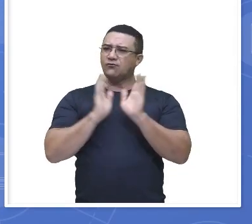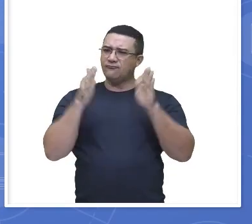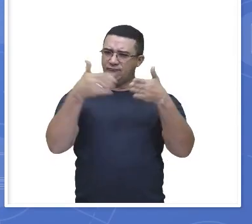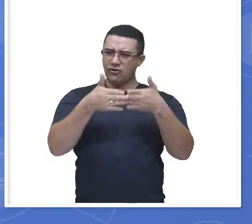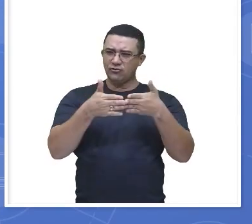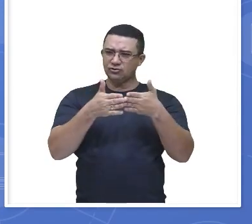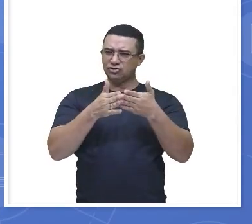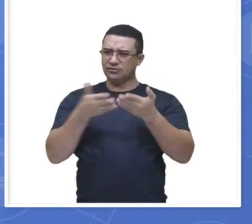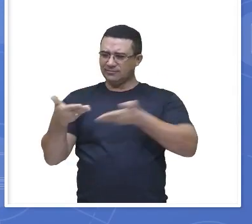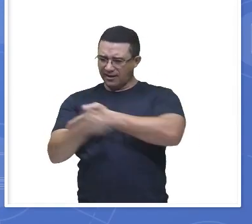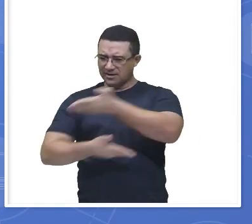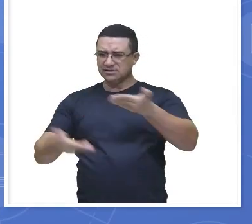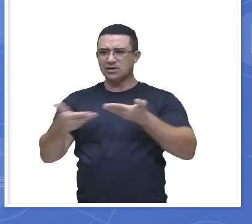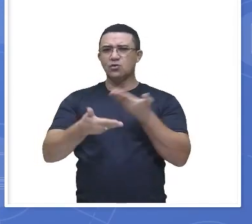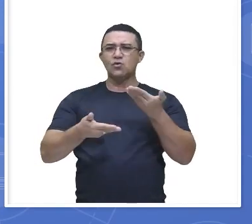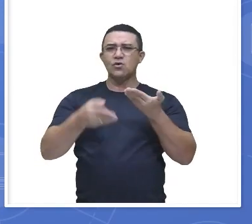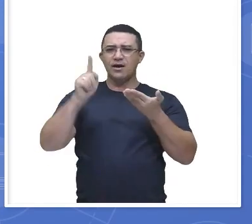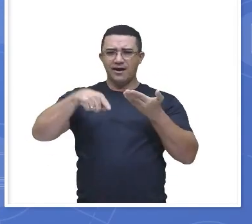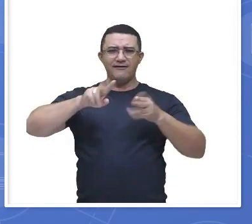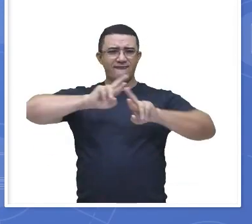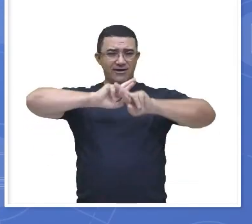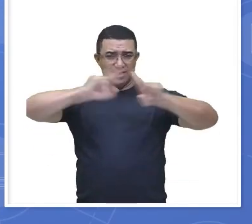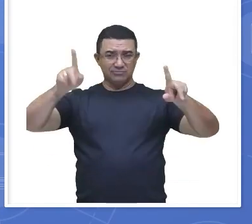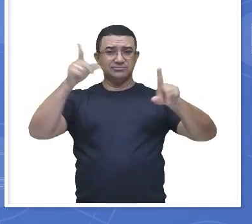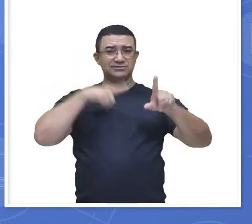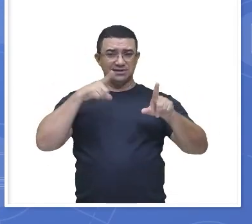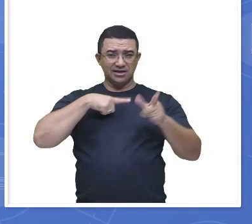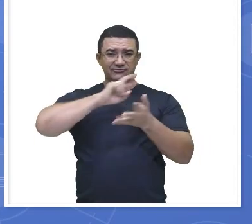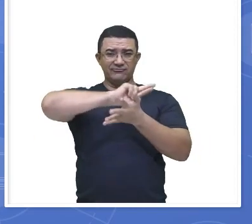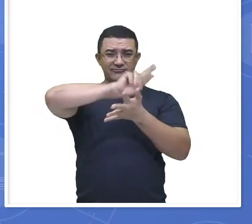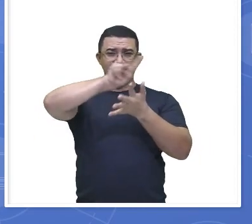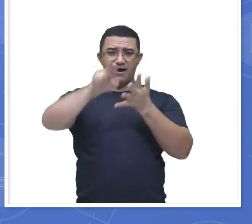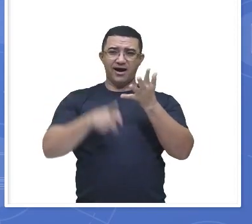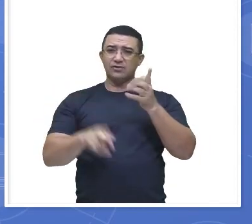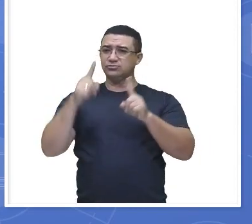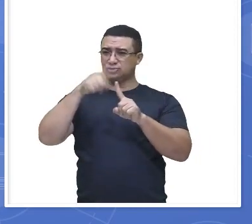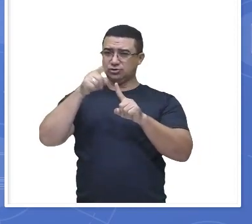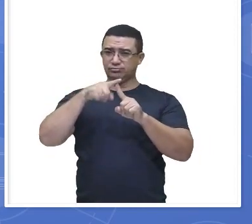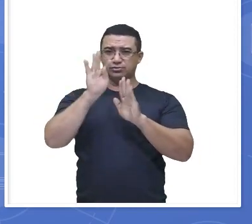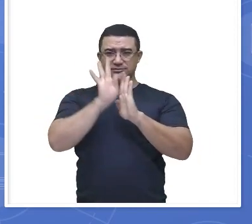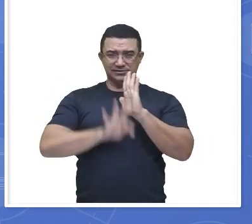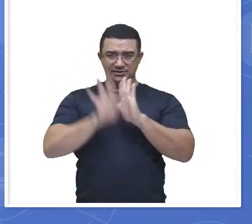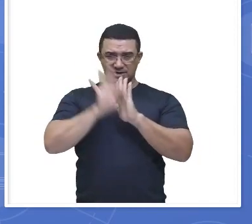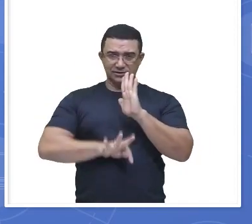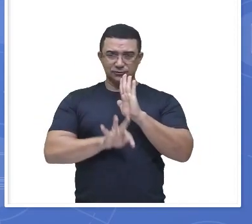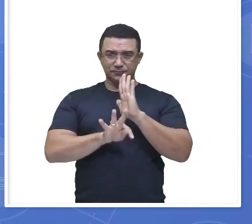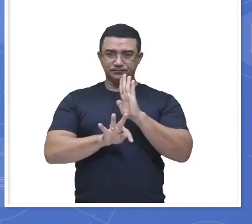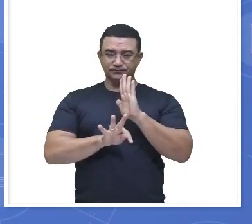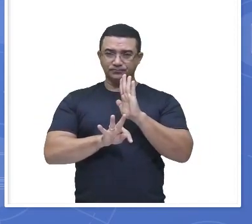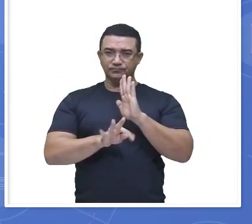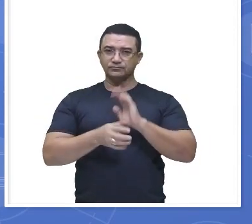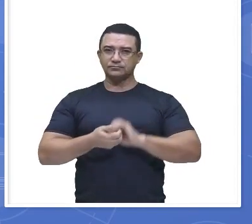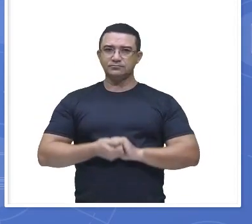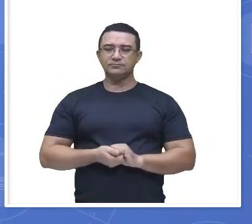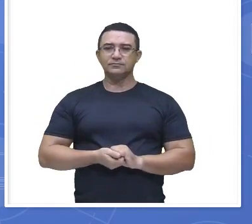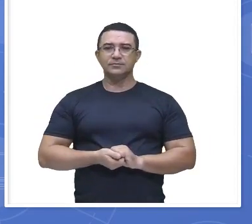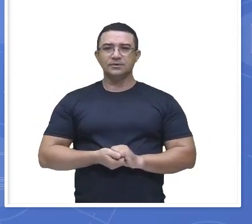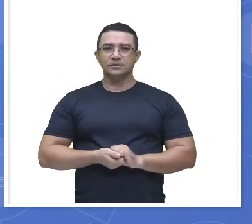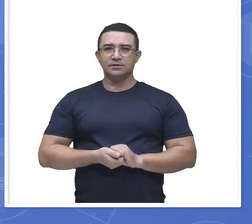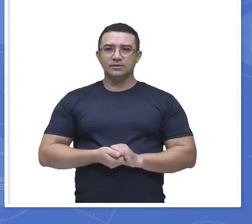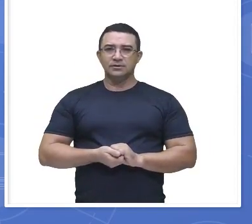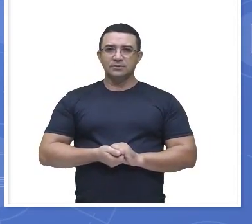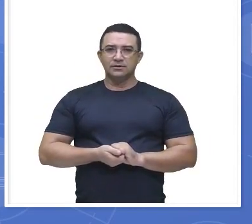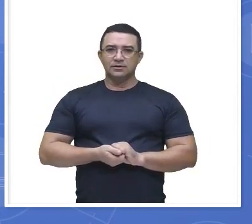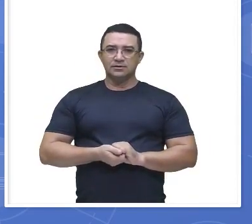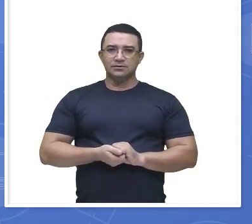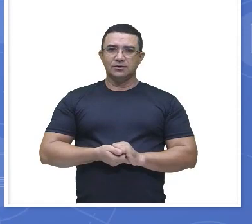variados, a gente tem diferentes textos para atender a isso, a essas variadas possibilidades e demandas.